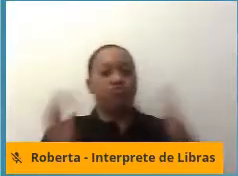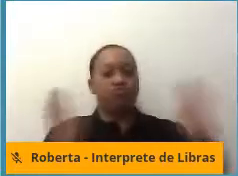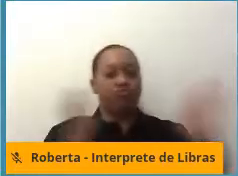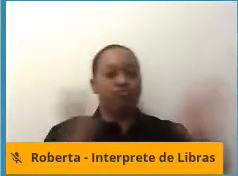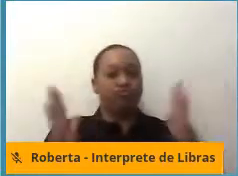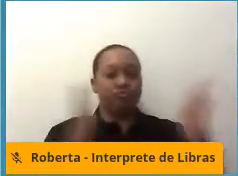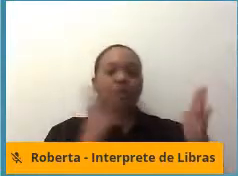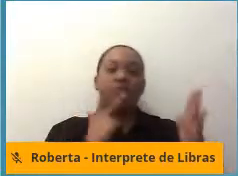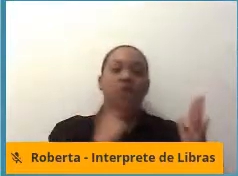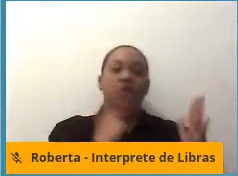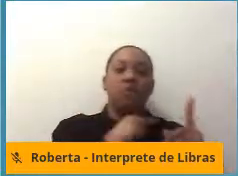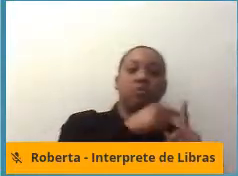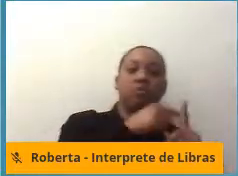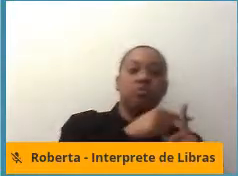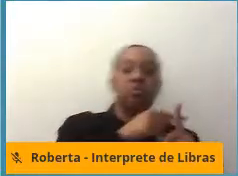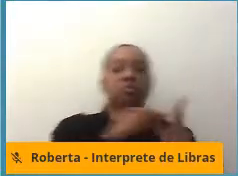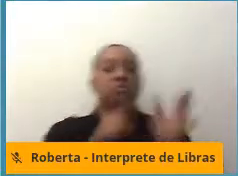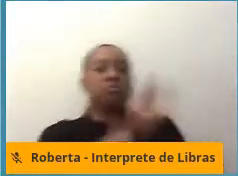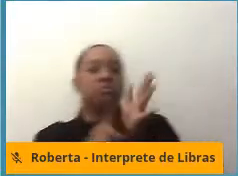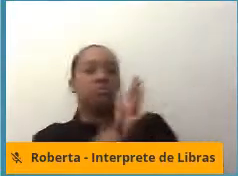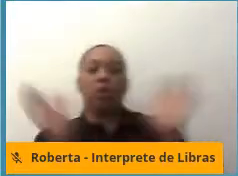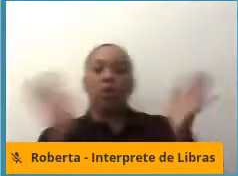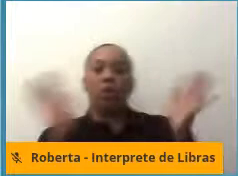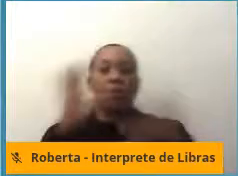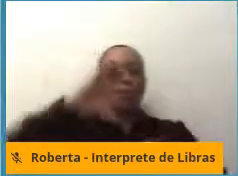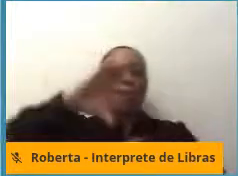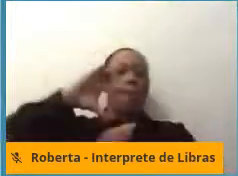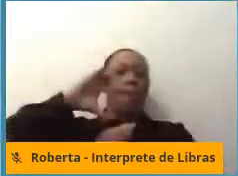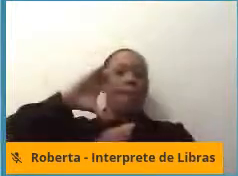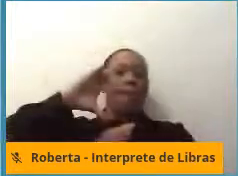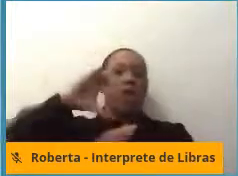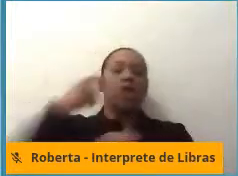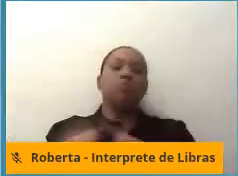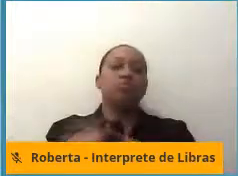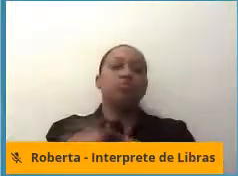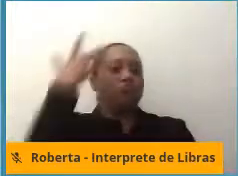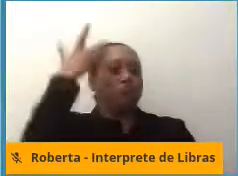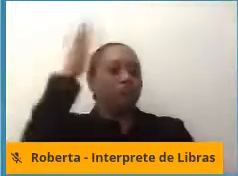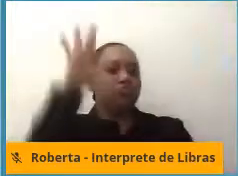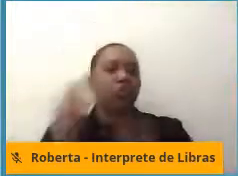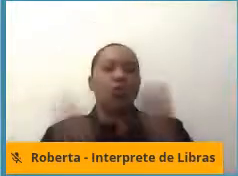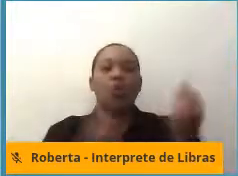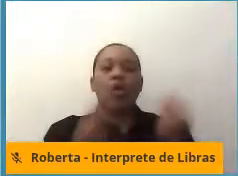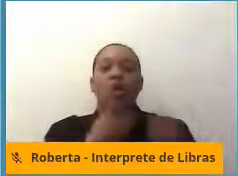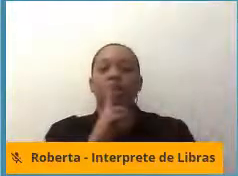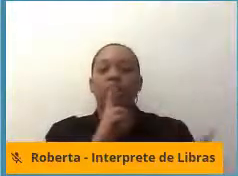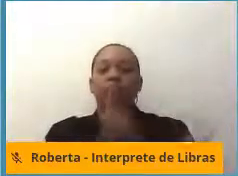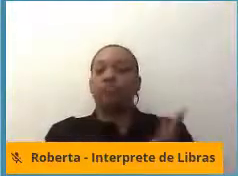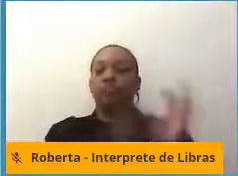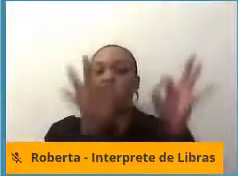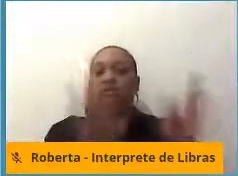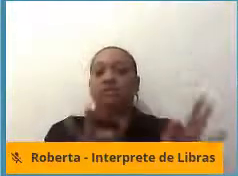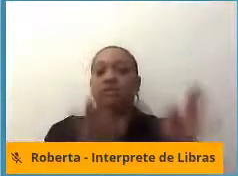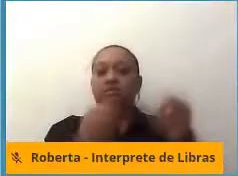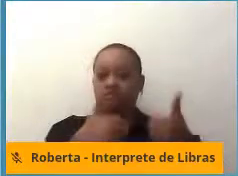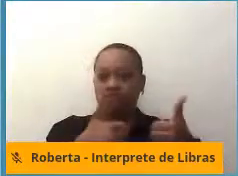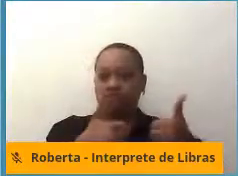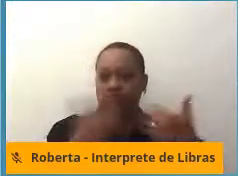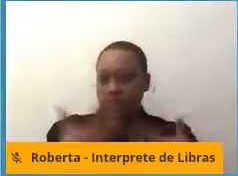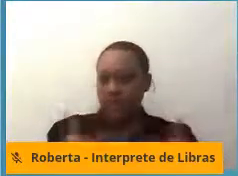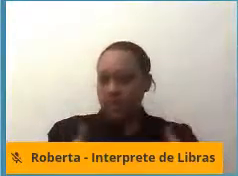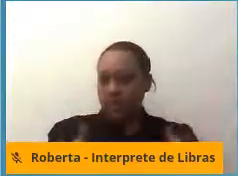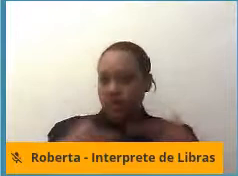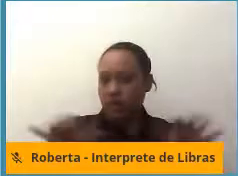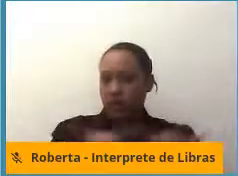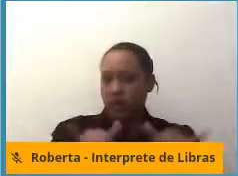como indeterminado, porque ele ficou como um resultado duvidoso. Tranquilo? E, por